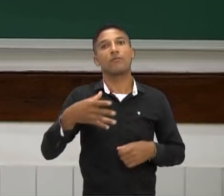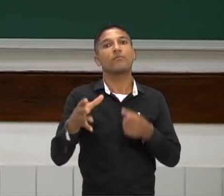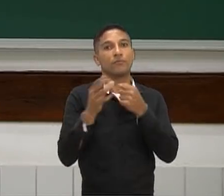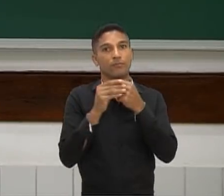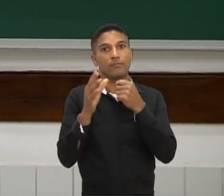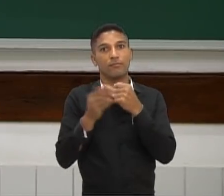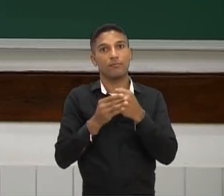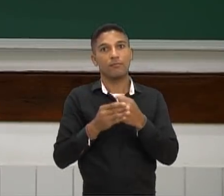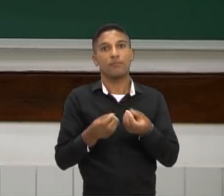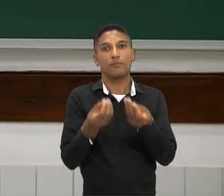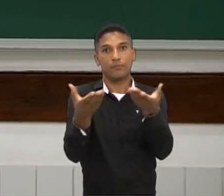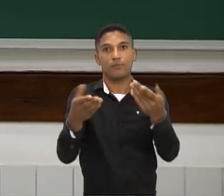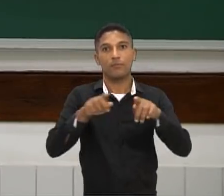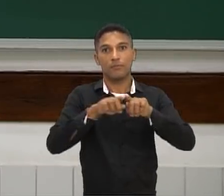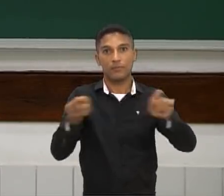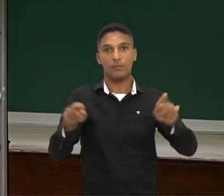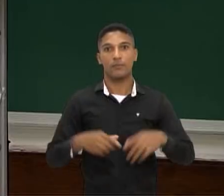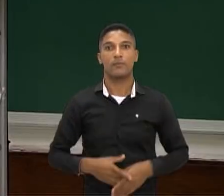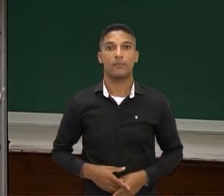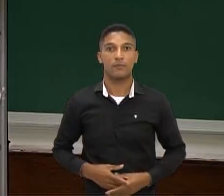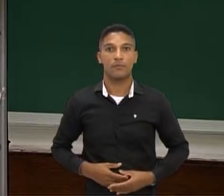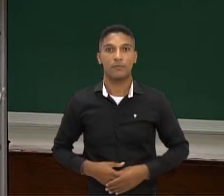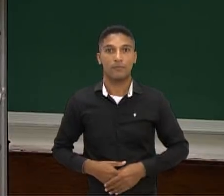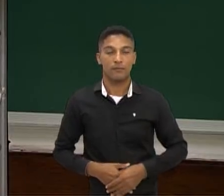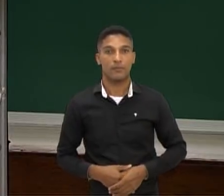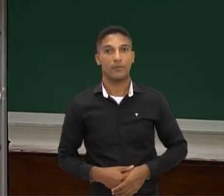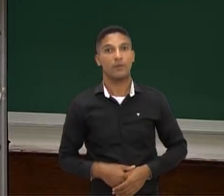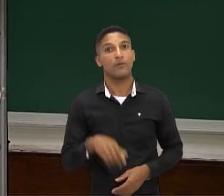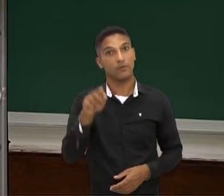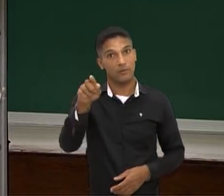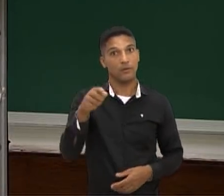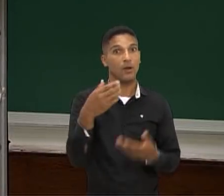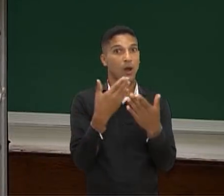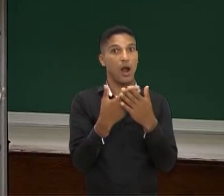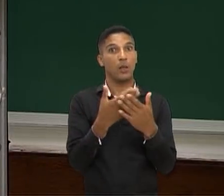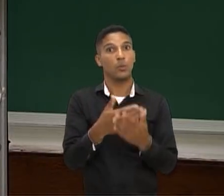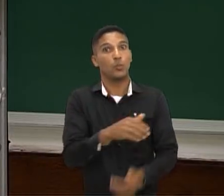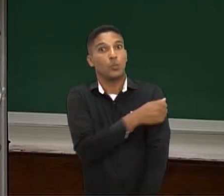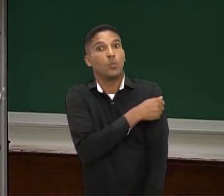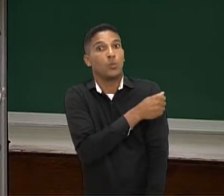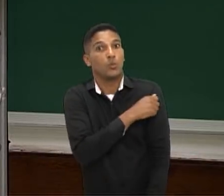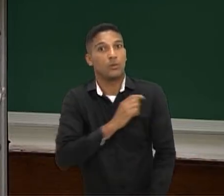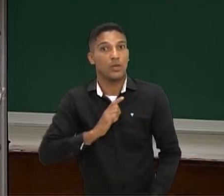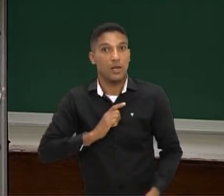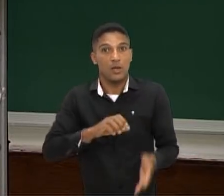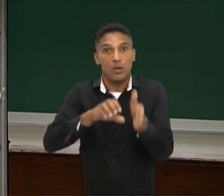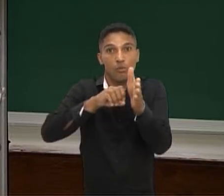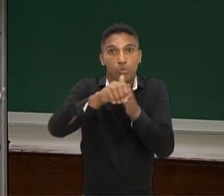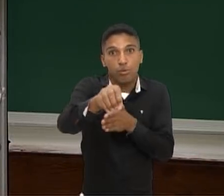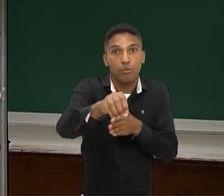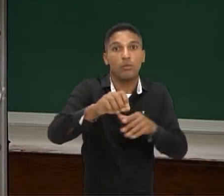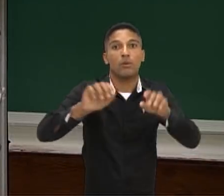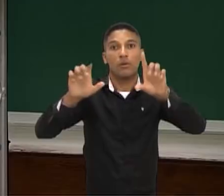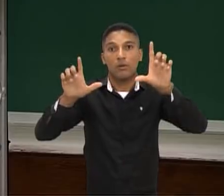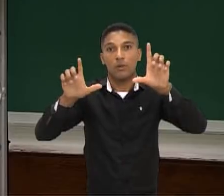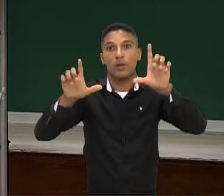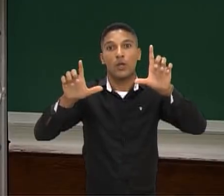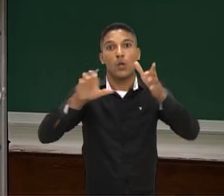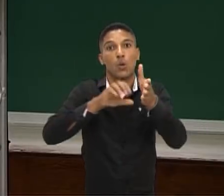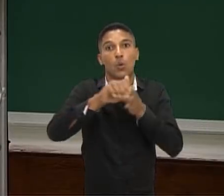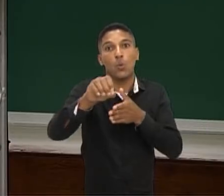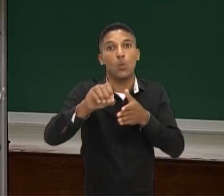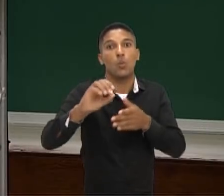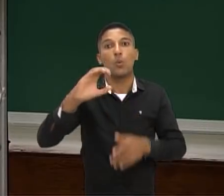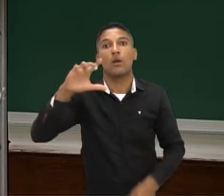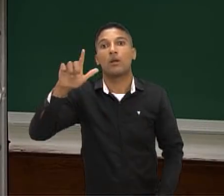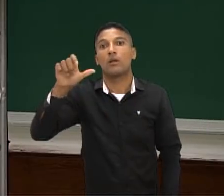vocês. Tá? Quero reprisar aí com os estudantes que têm acesso ao Google Classroom para responder ao formulário de questões e clicar no link